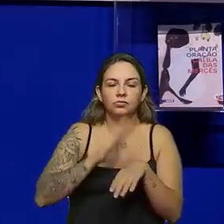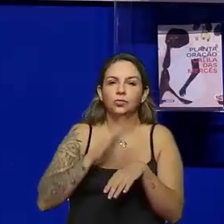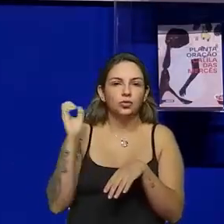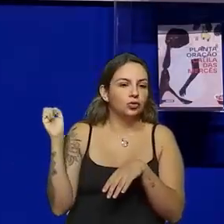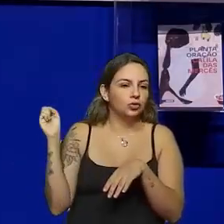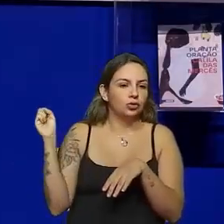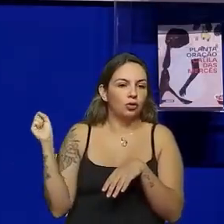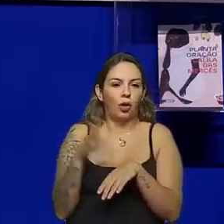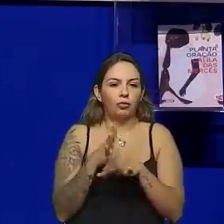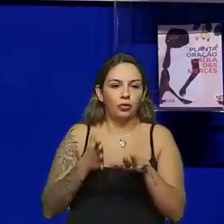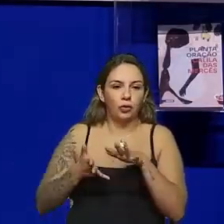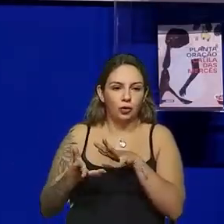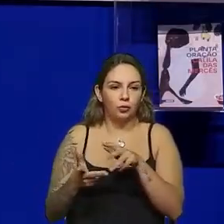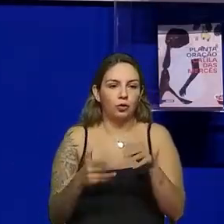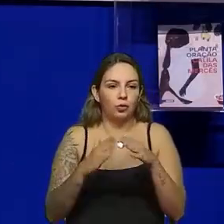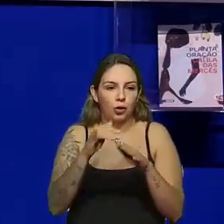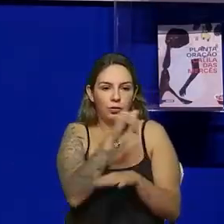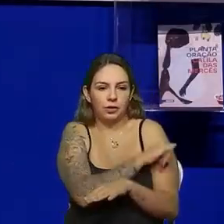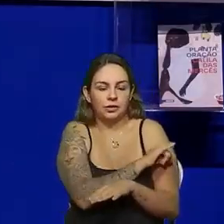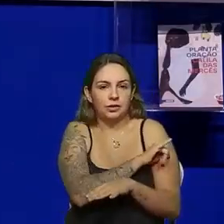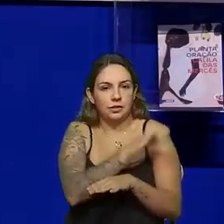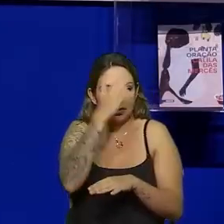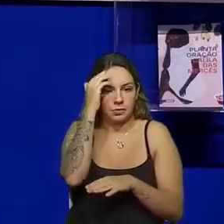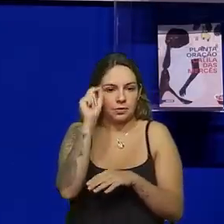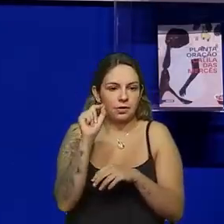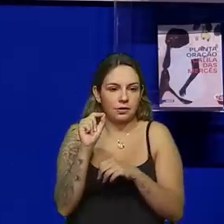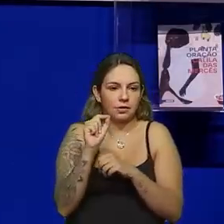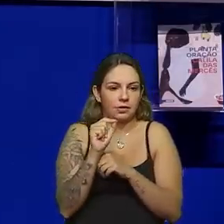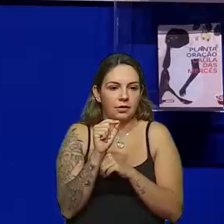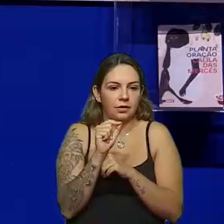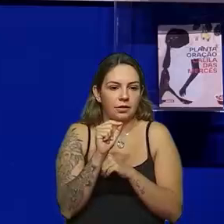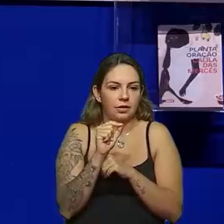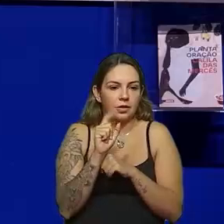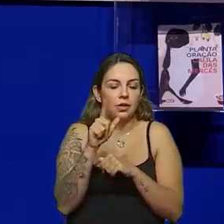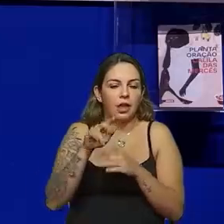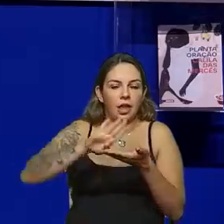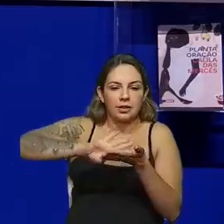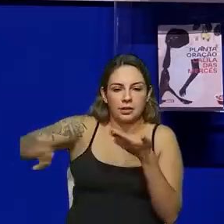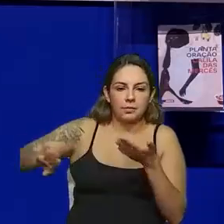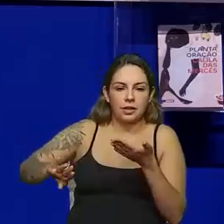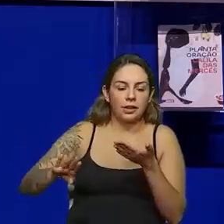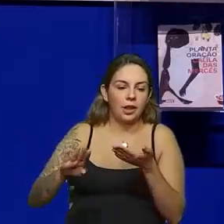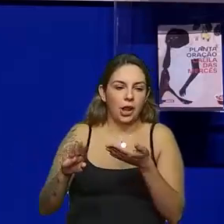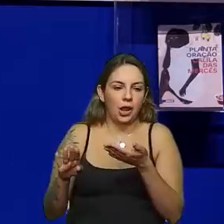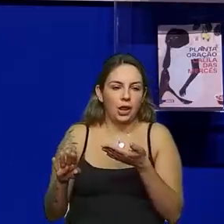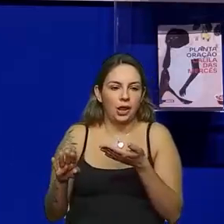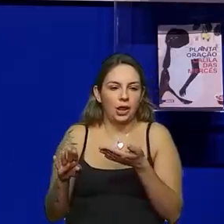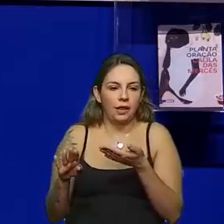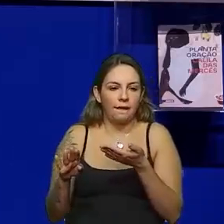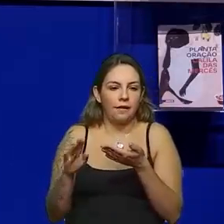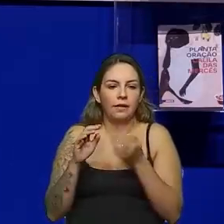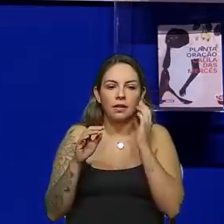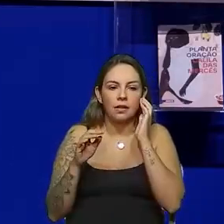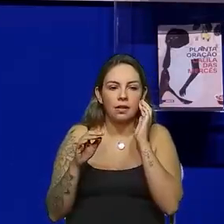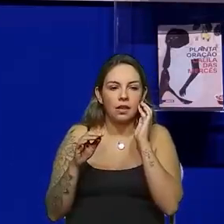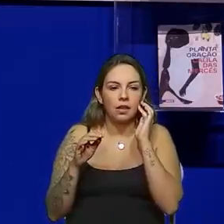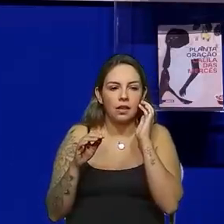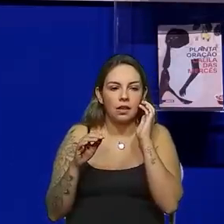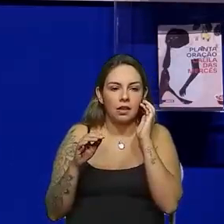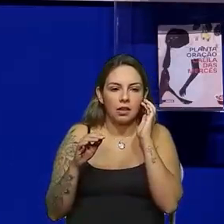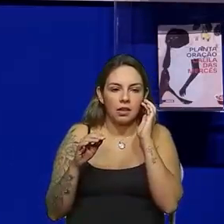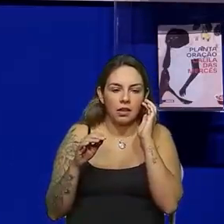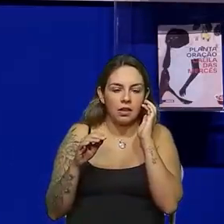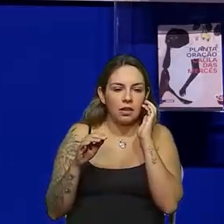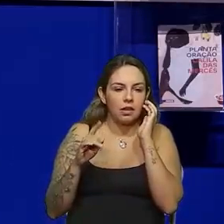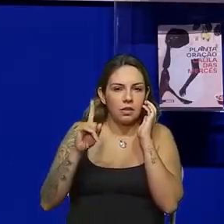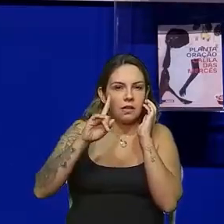sofisticados do mundo. Quem morou no Rio de Janeiro sabe o que é o apartheid do Rio de Janeiro. Aquele tamo junto da praia ali é um grau de